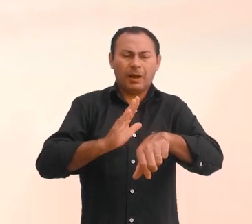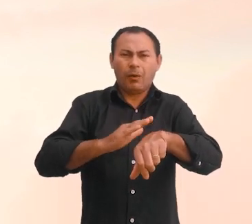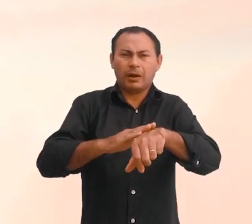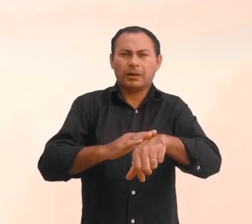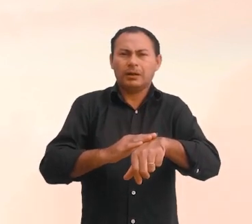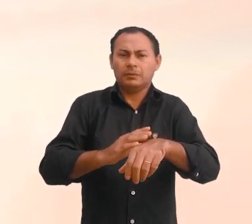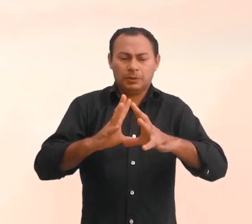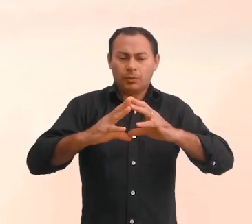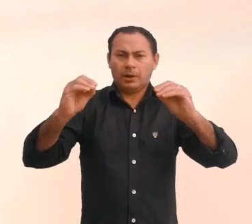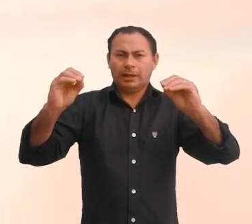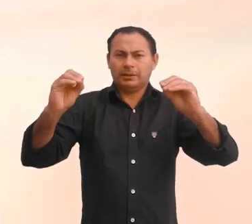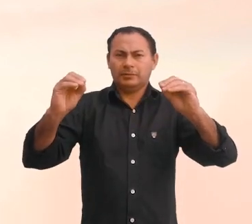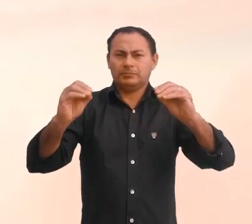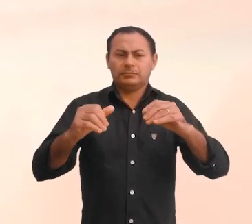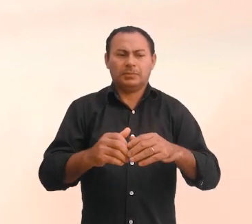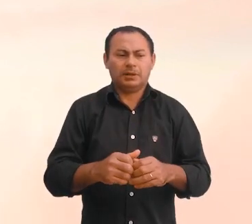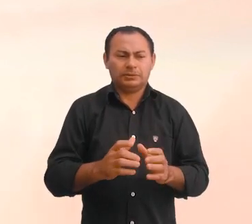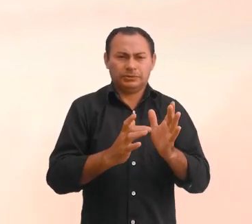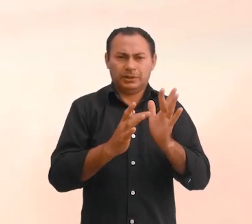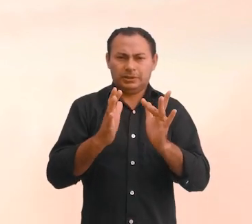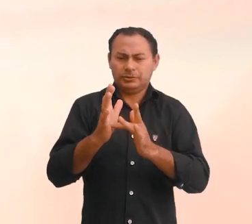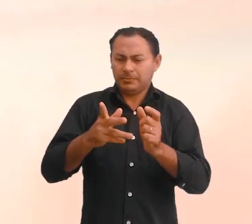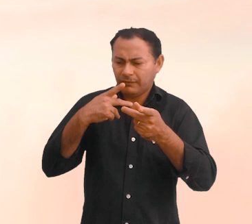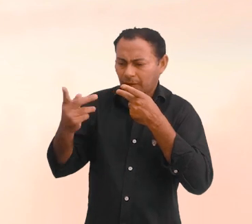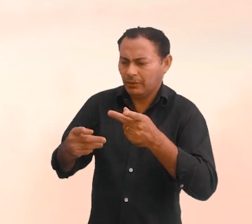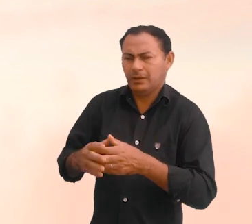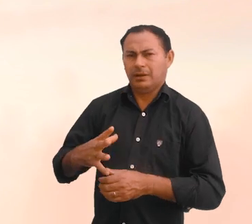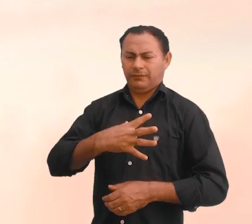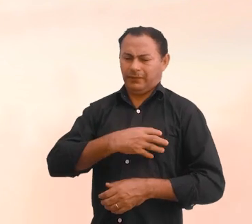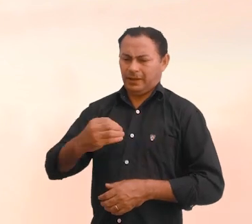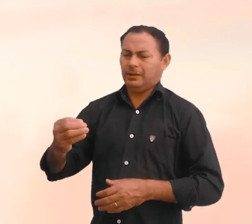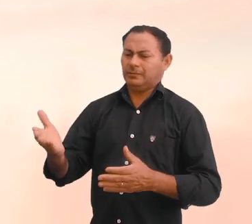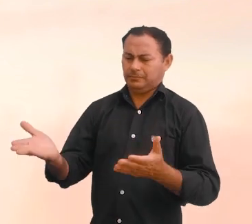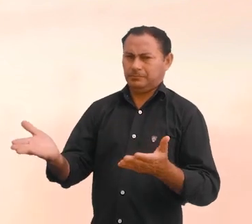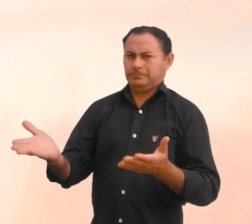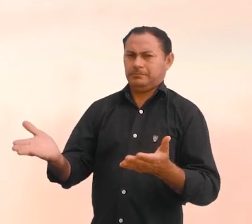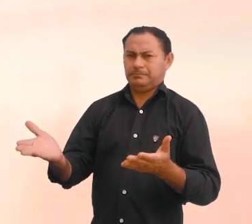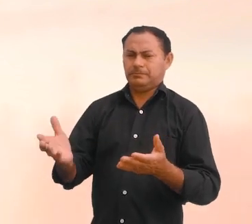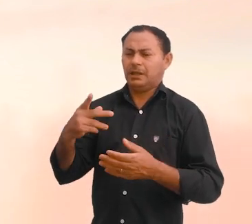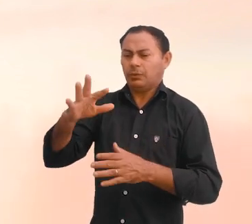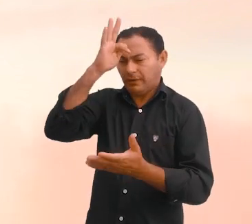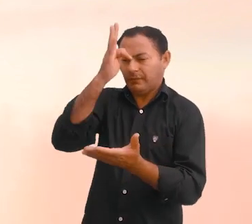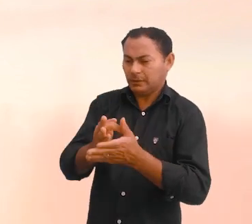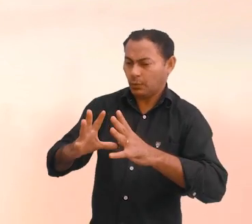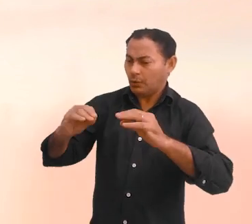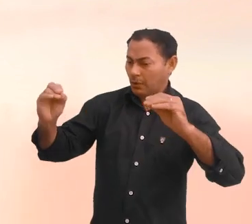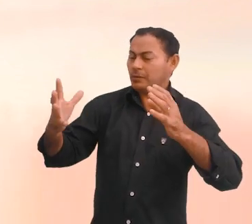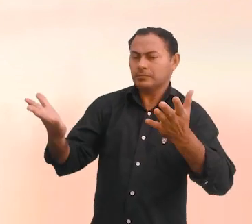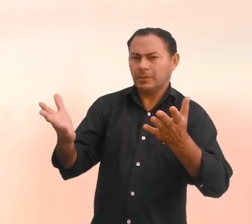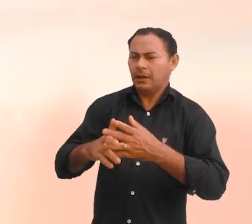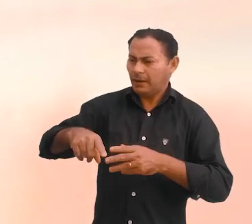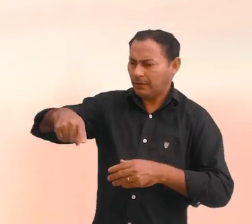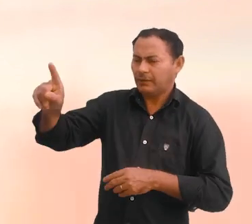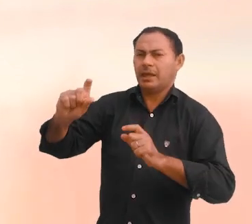fora instantaneamente curada. Então ele lhe disse, Filha, a tua fé te